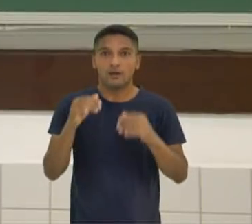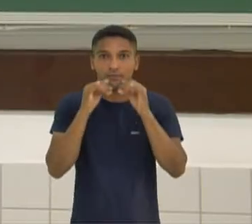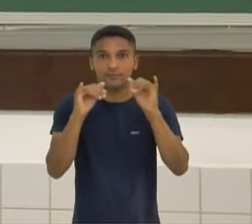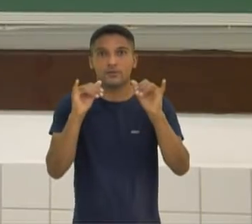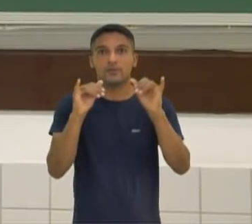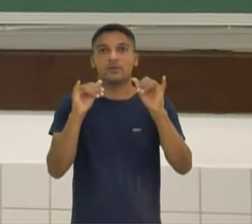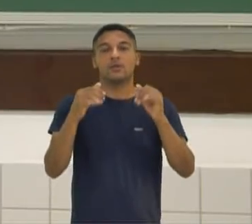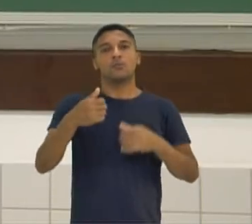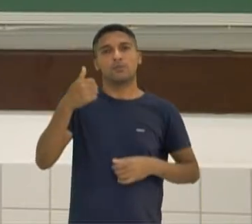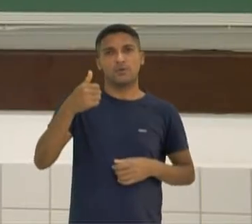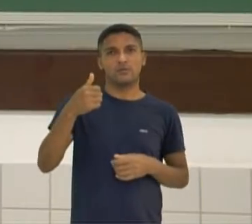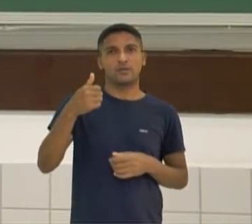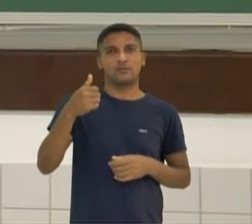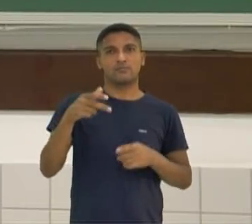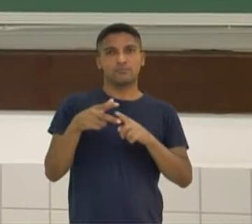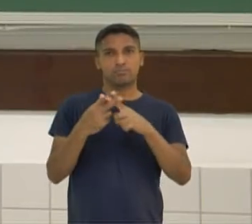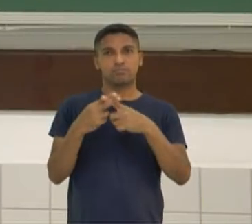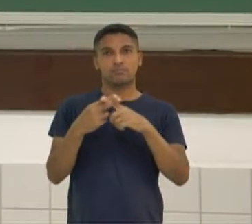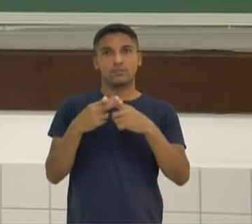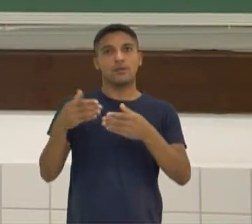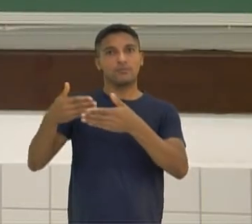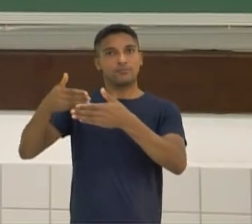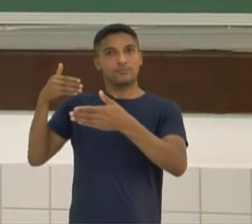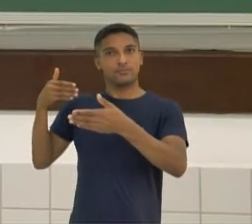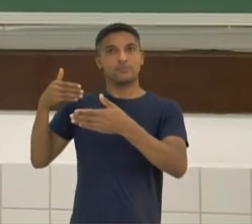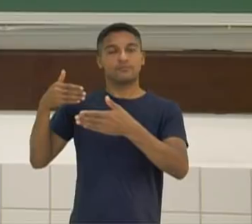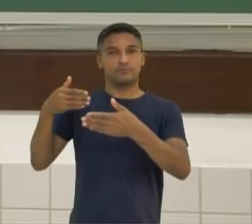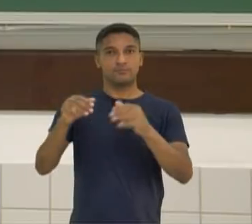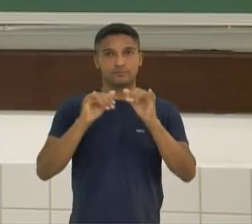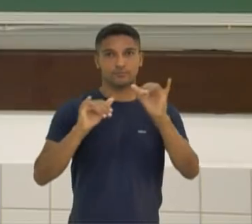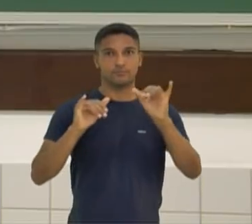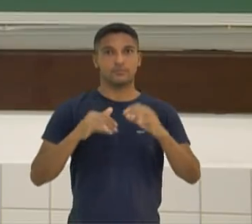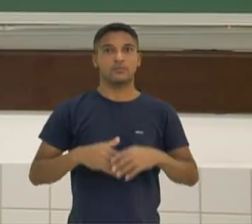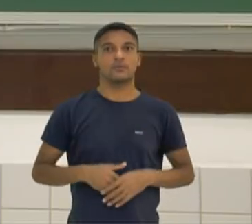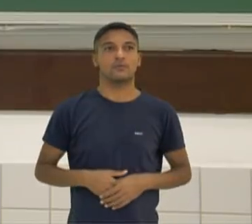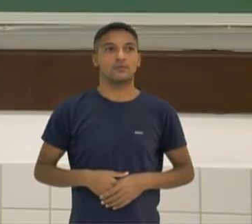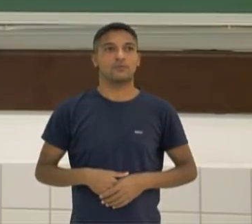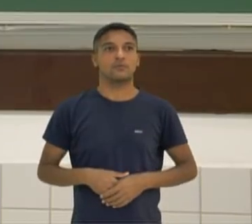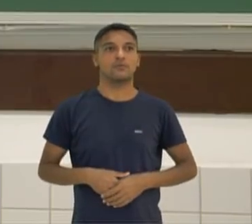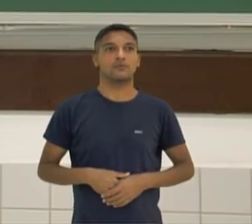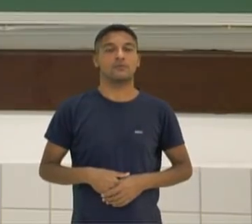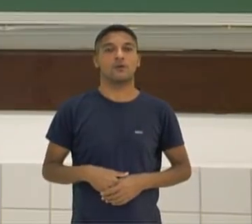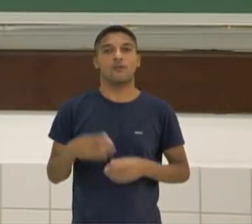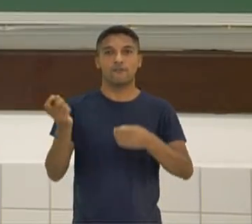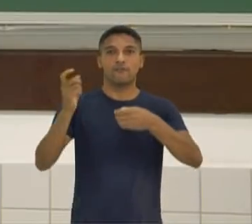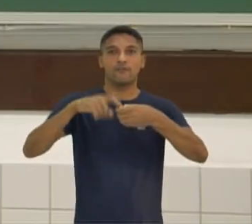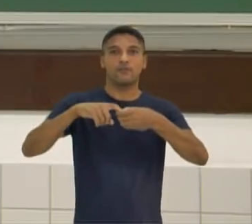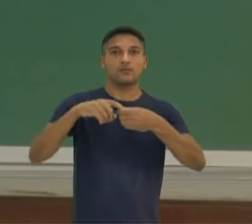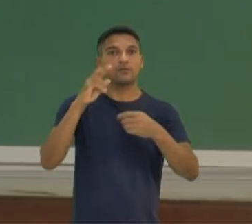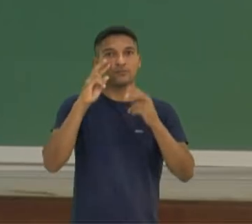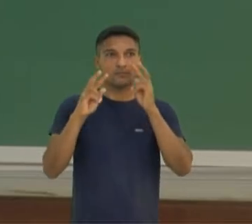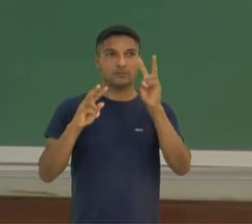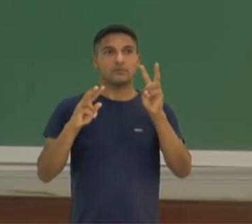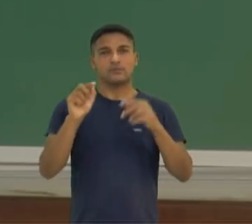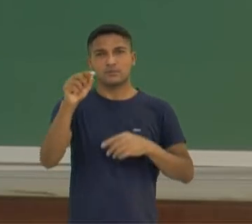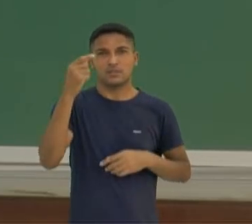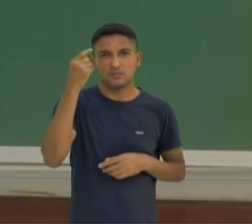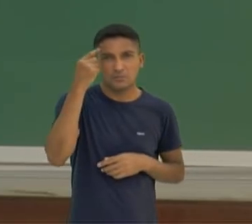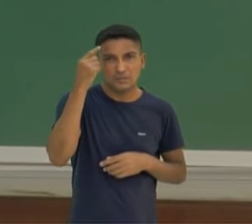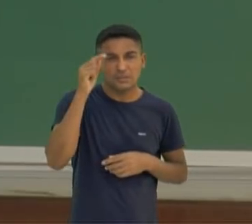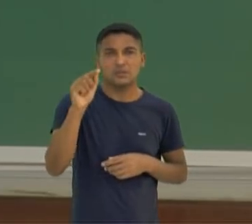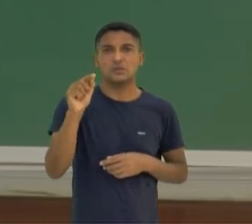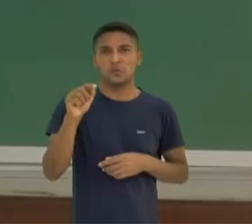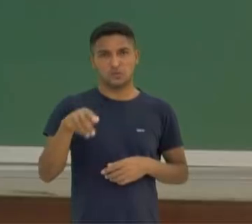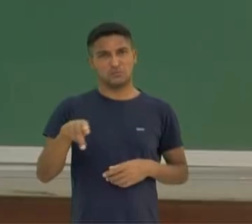fazer apenas uma retomada do exercício anterior. Vamos voltar um pouquinho aqui. Vocês devem estar pensando,